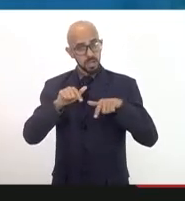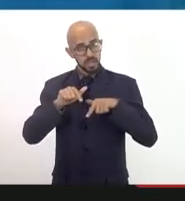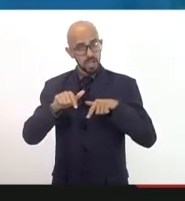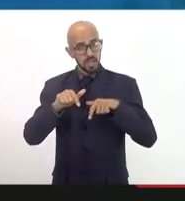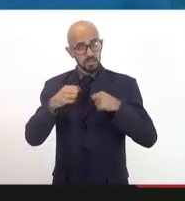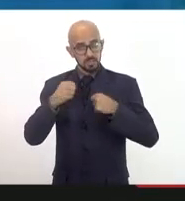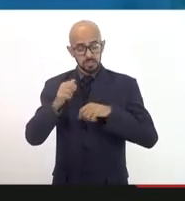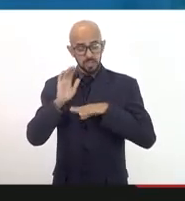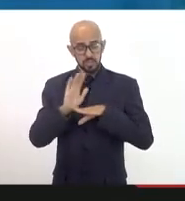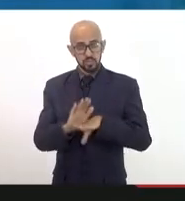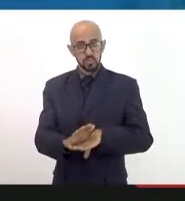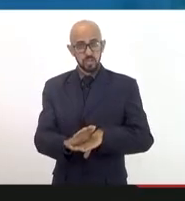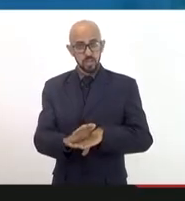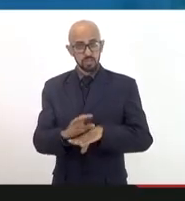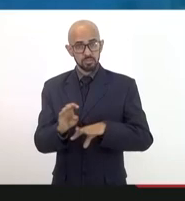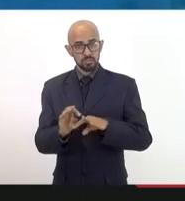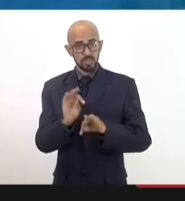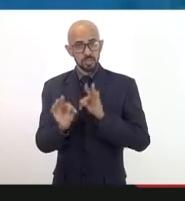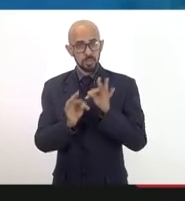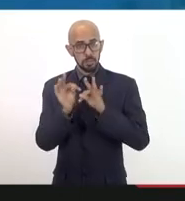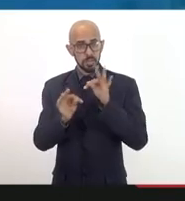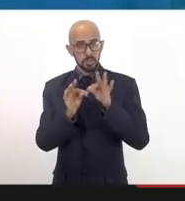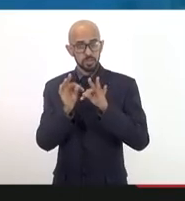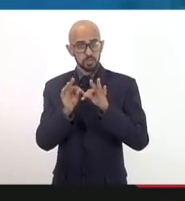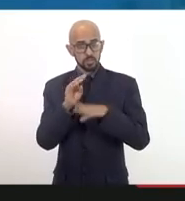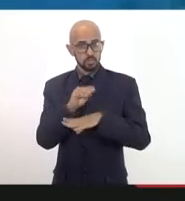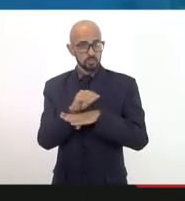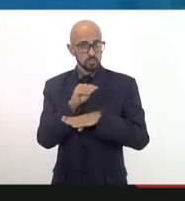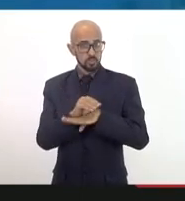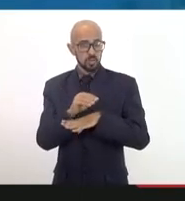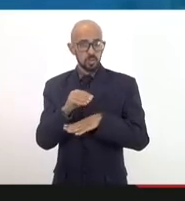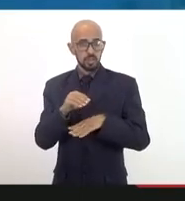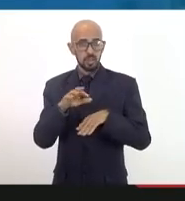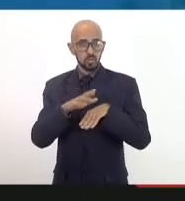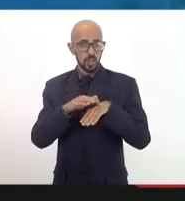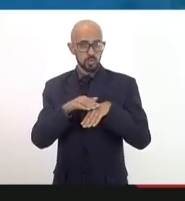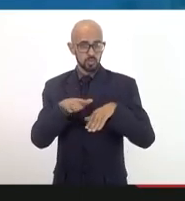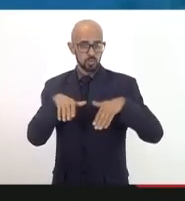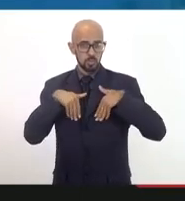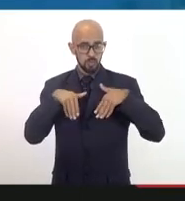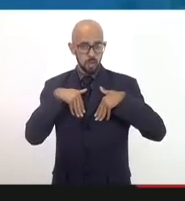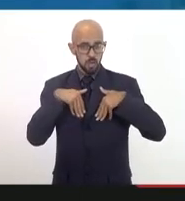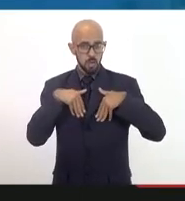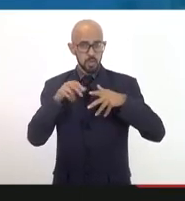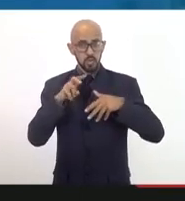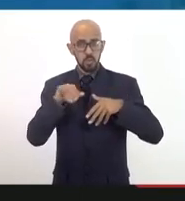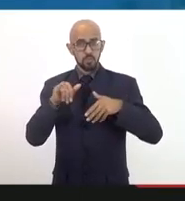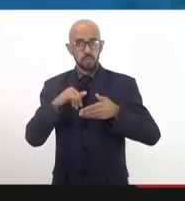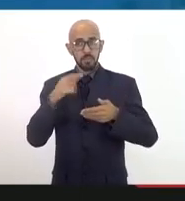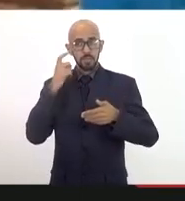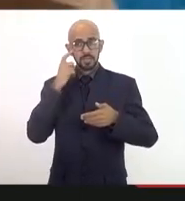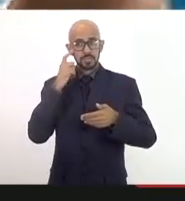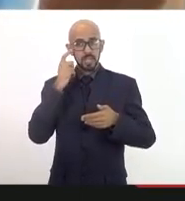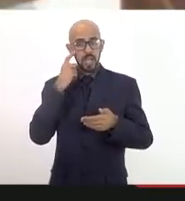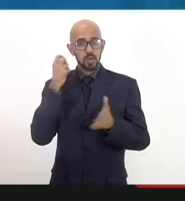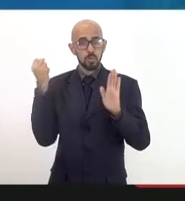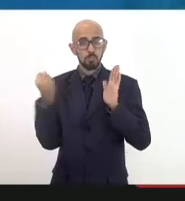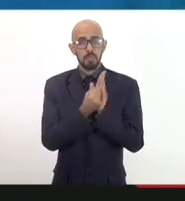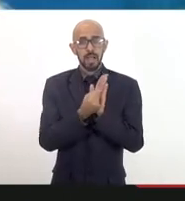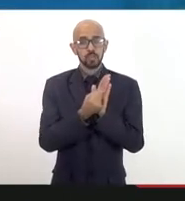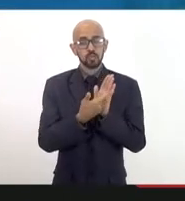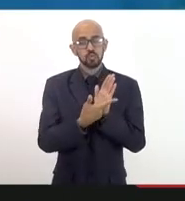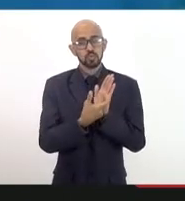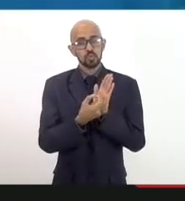fortalecer e ajudar o tratamento da tuberculose? Como a Secretaria de Habitação vai repensar o projeto do PAC em 2011, fez na Rocinha, quando derrubou